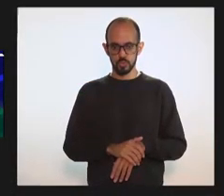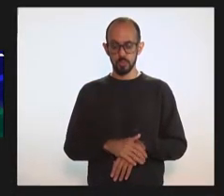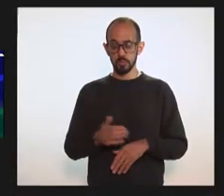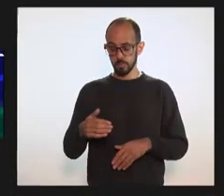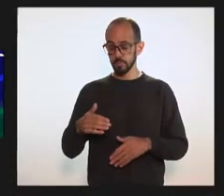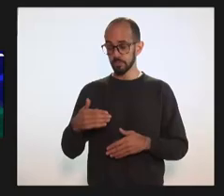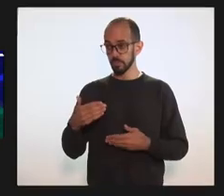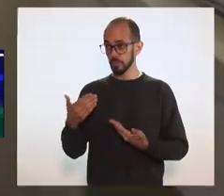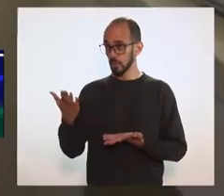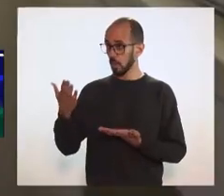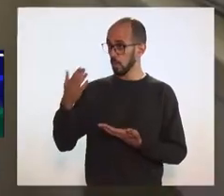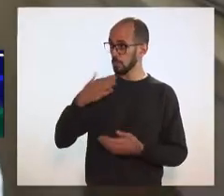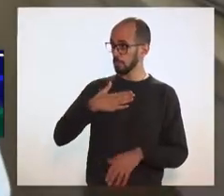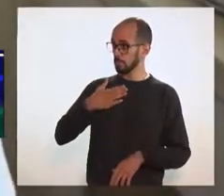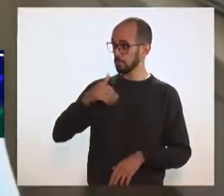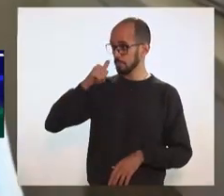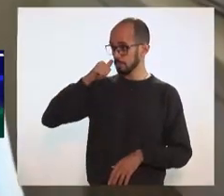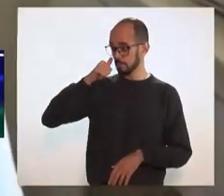presidente.